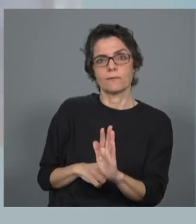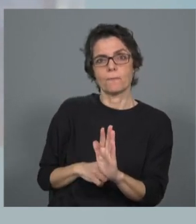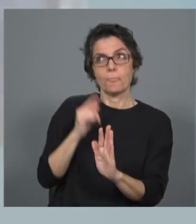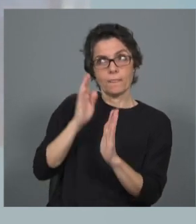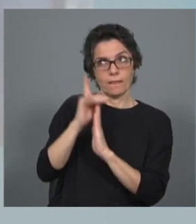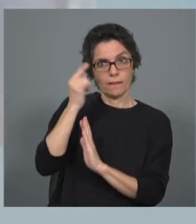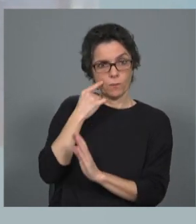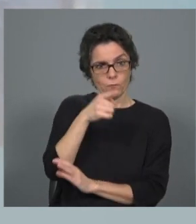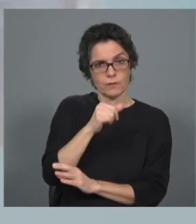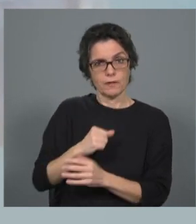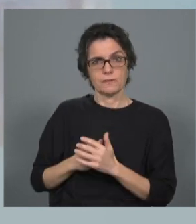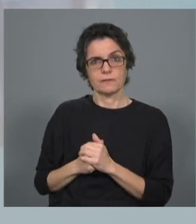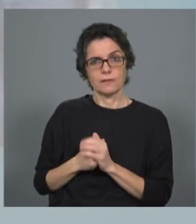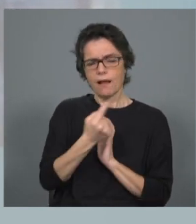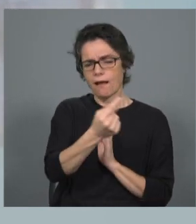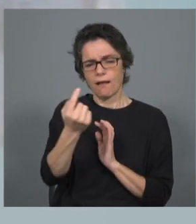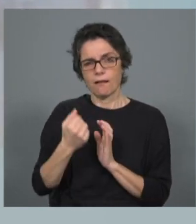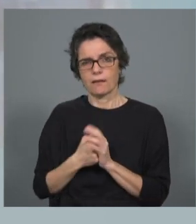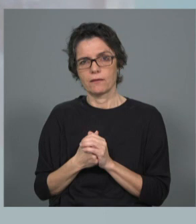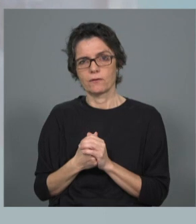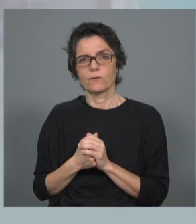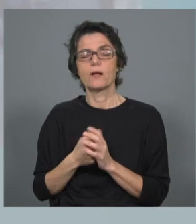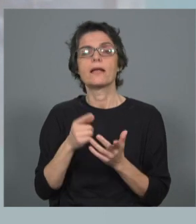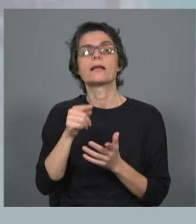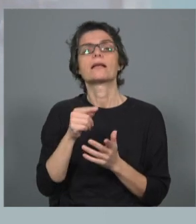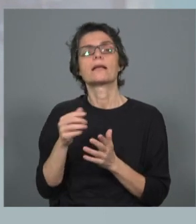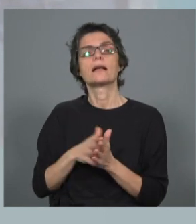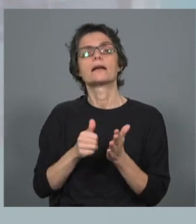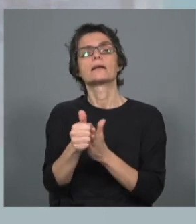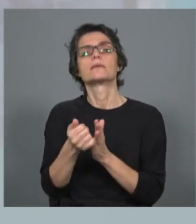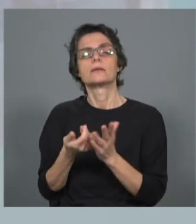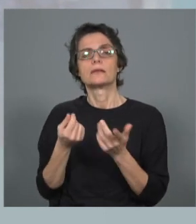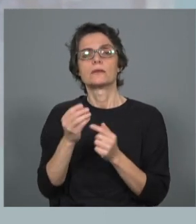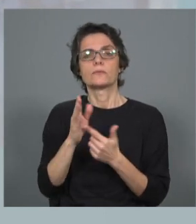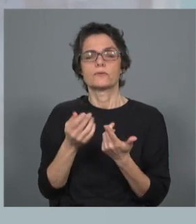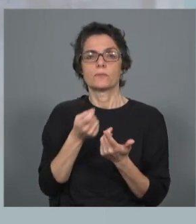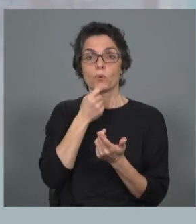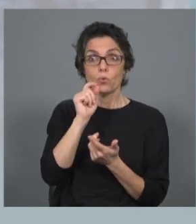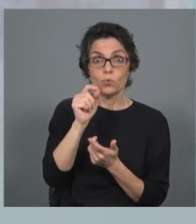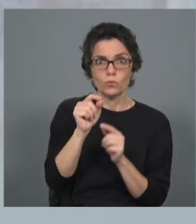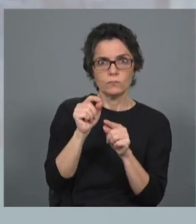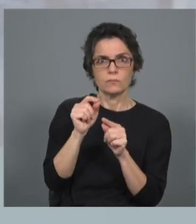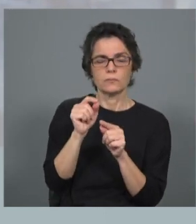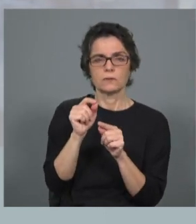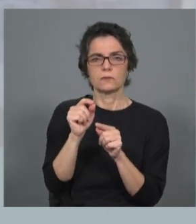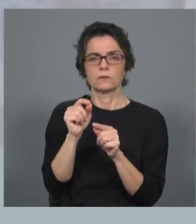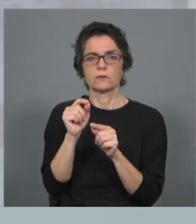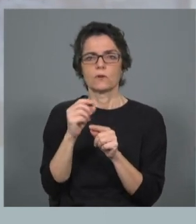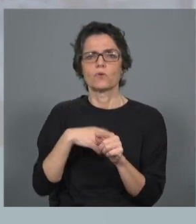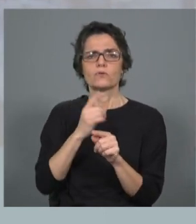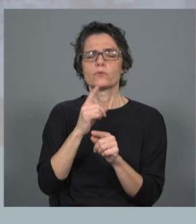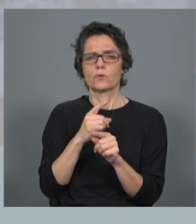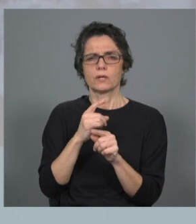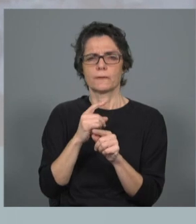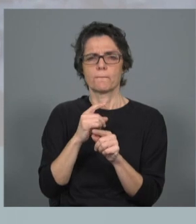das linhas de pensamento que a Bíblia nos traz é essa do nome. O nome significa não apenas uma